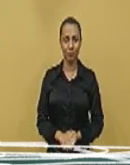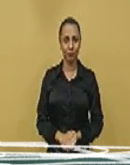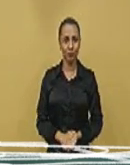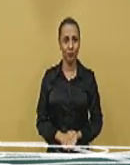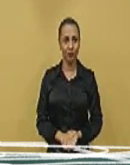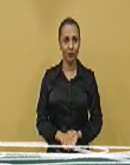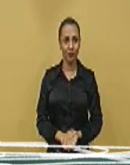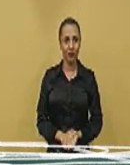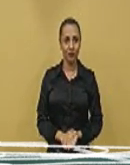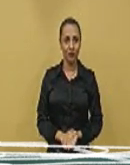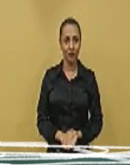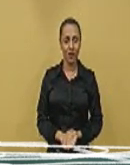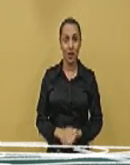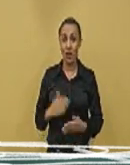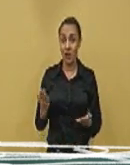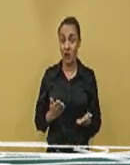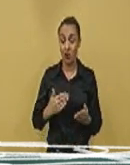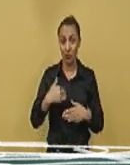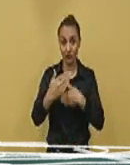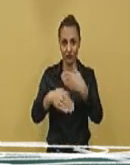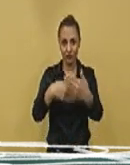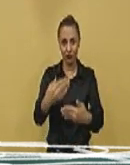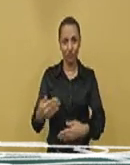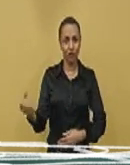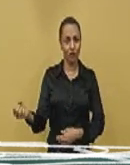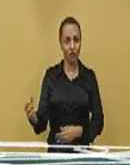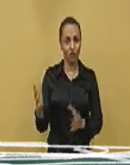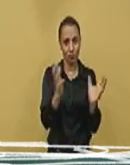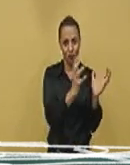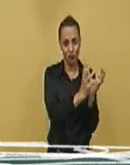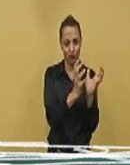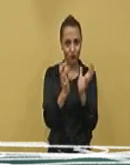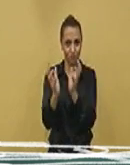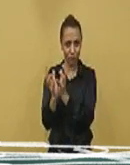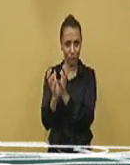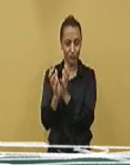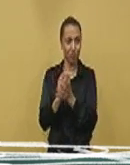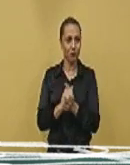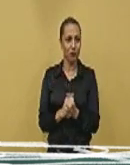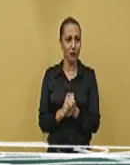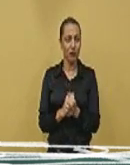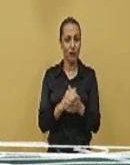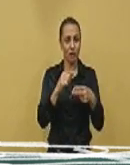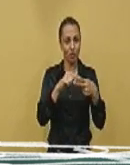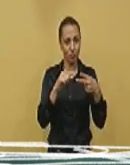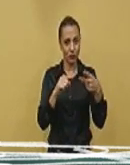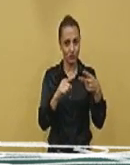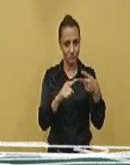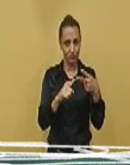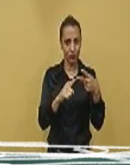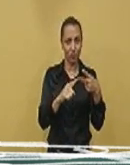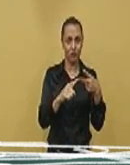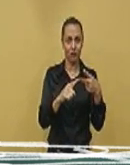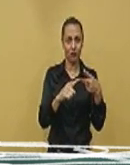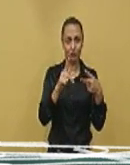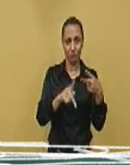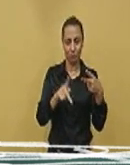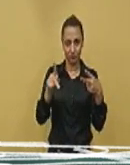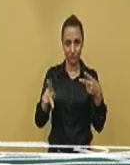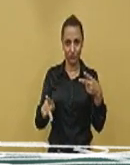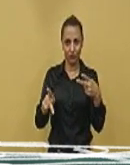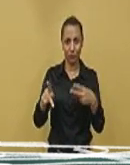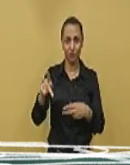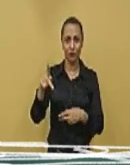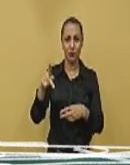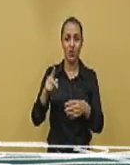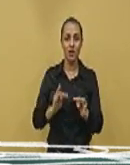Daremos sequência a uma nova rodada, com as duas categorias. Docente, eu convido o professor Mário Sérgio